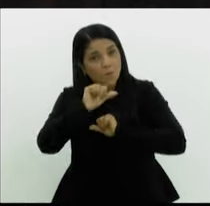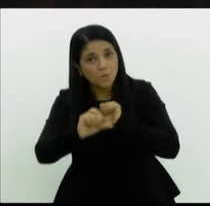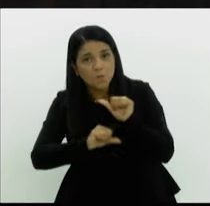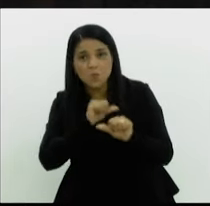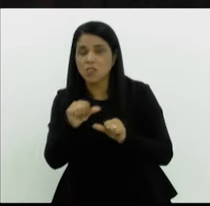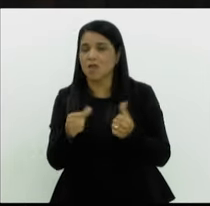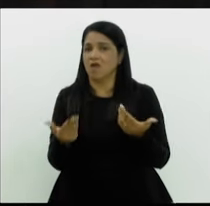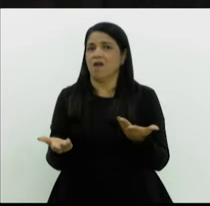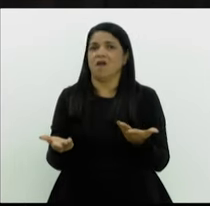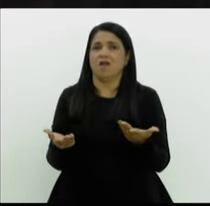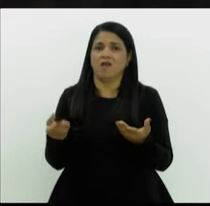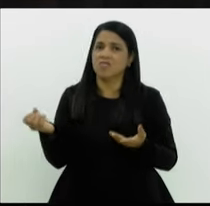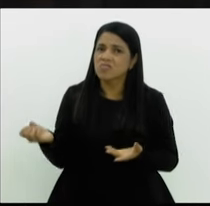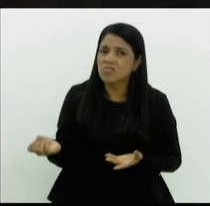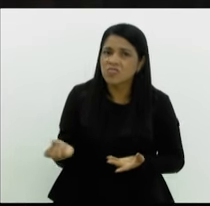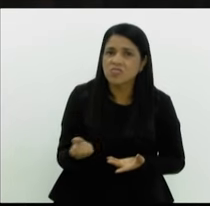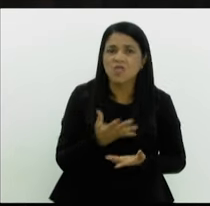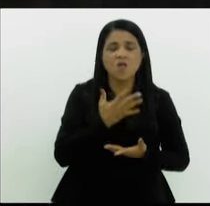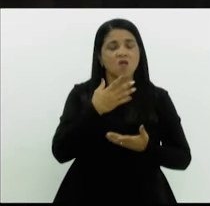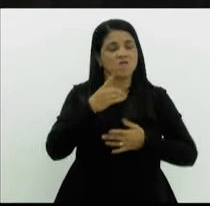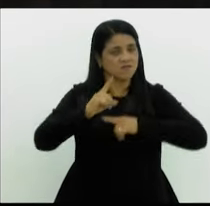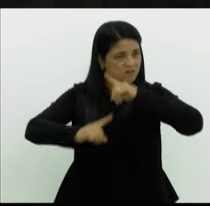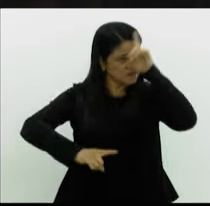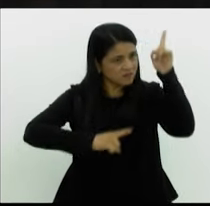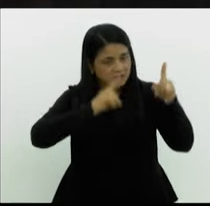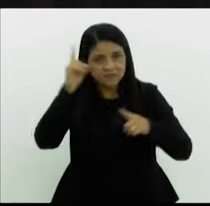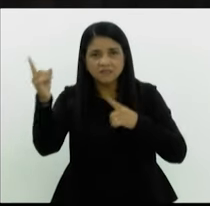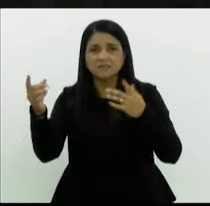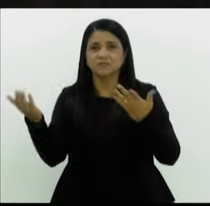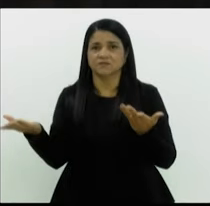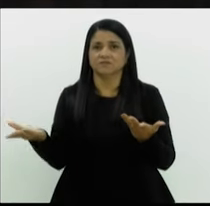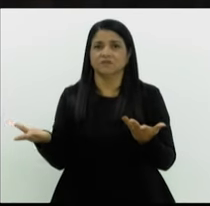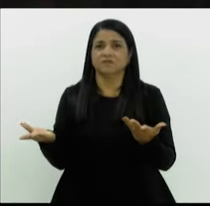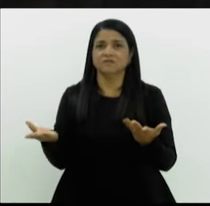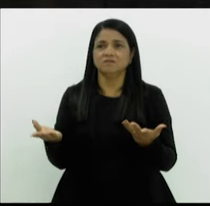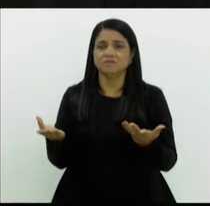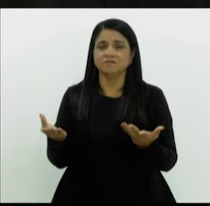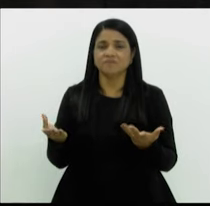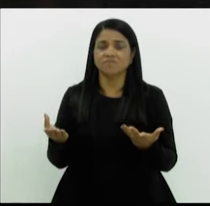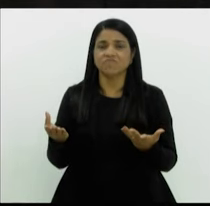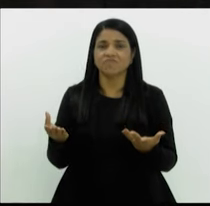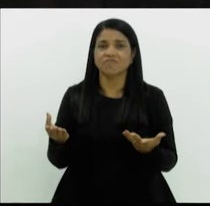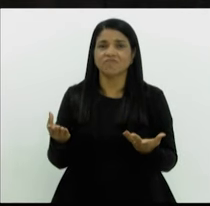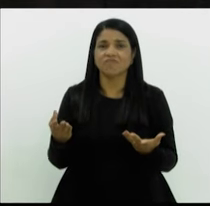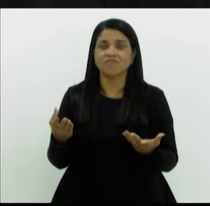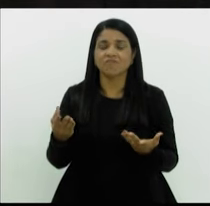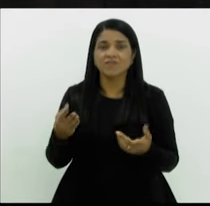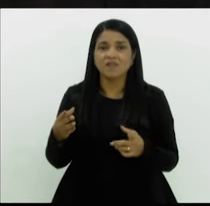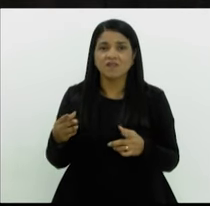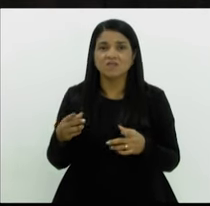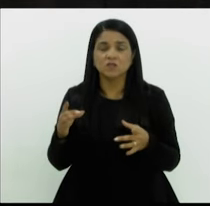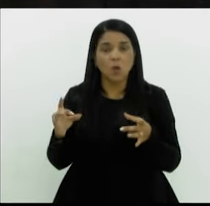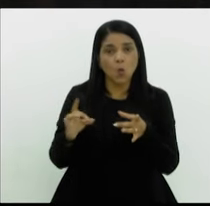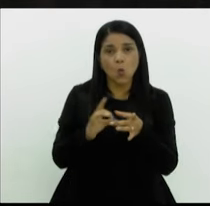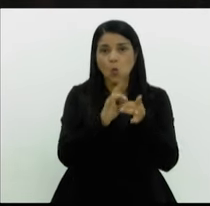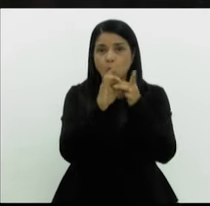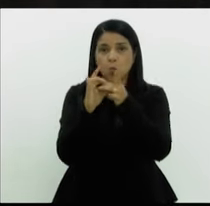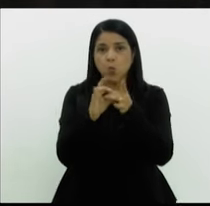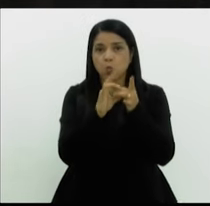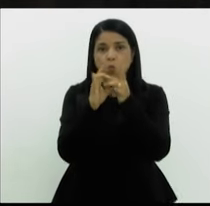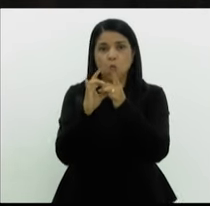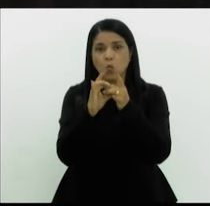Tem que ter inovação, criatividade. E eu acho que a criatividade e inovação tem que ser a unificação